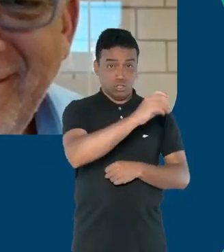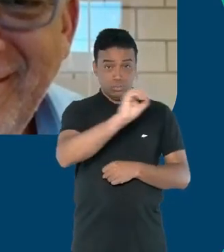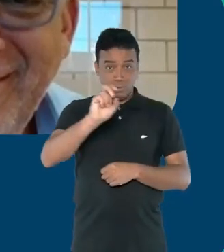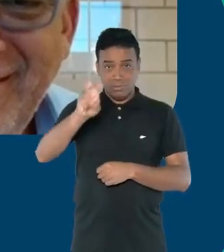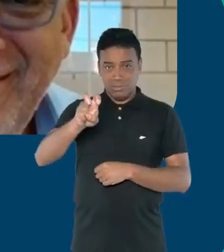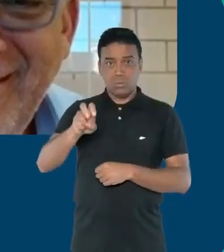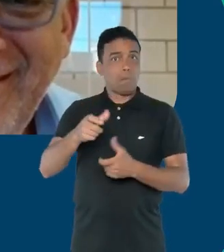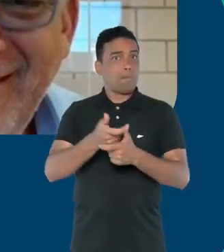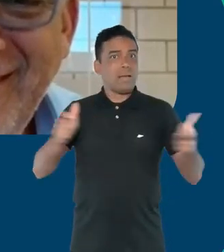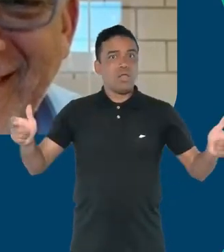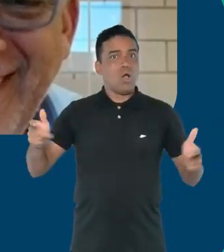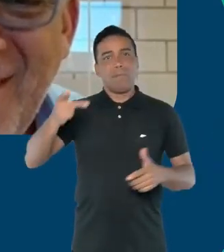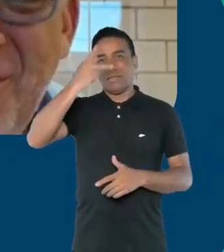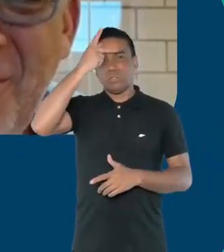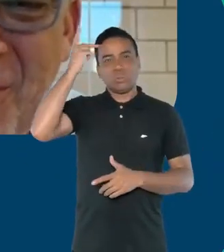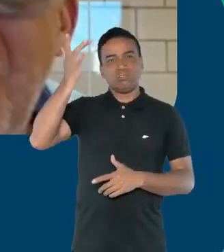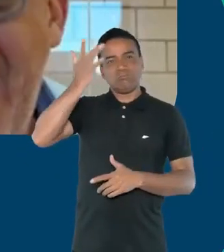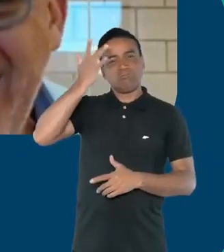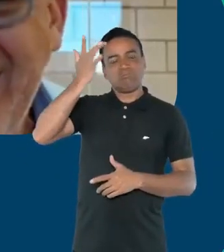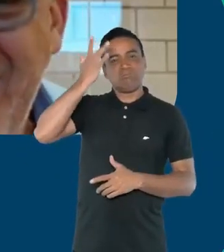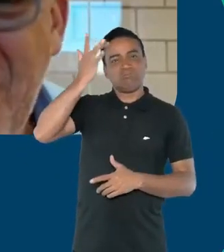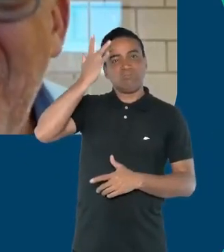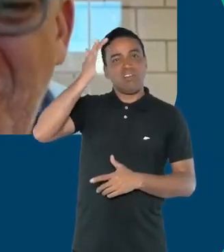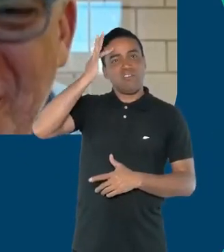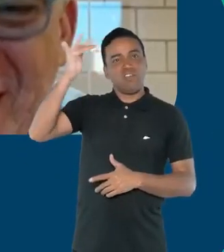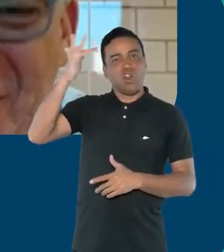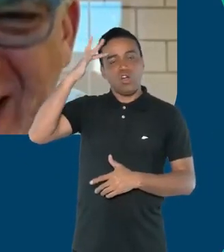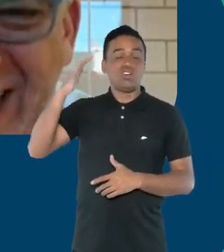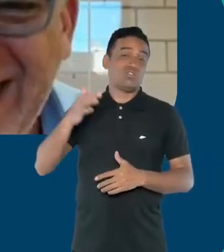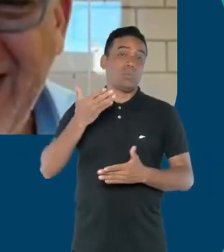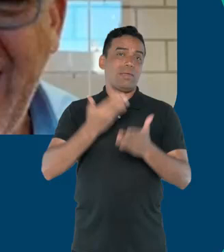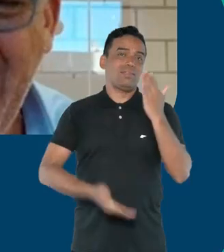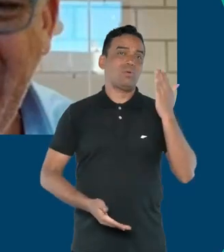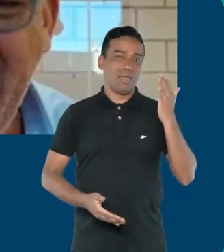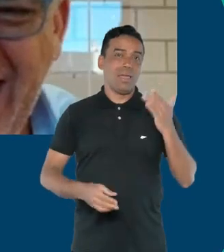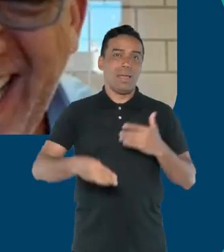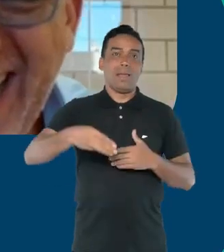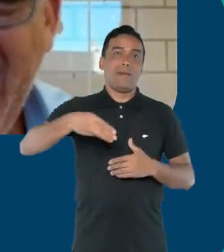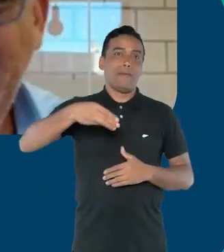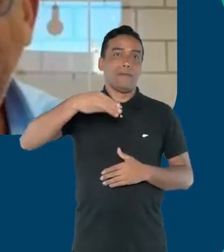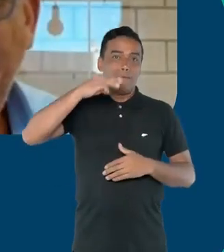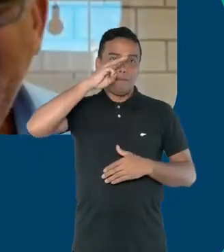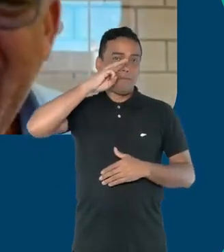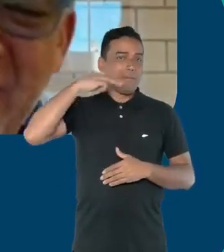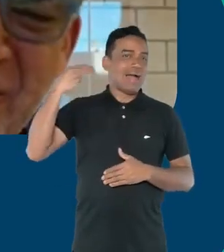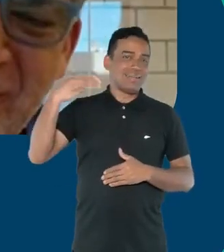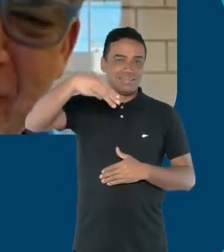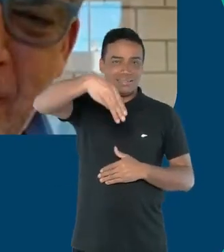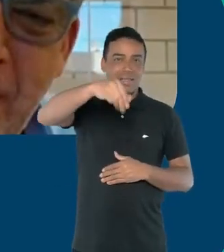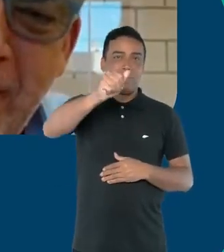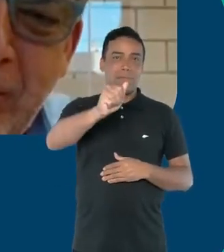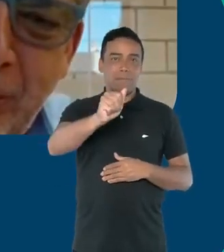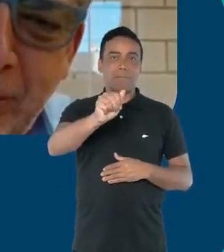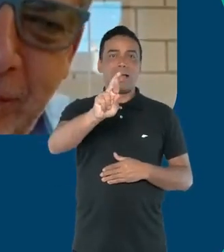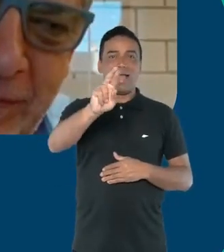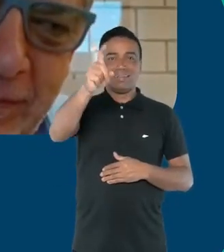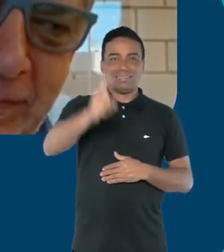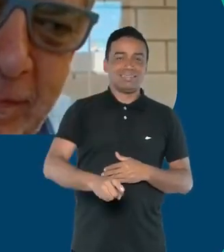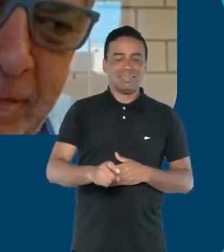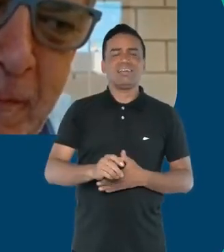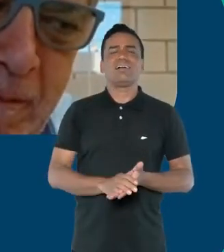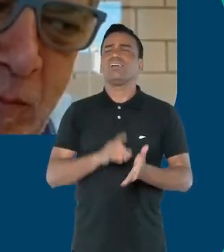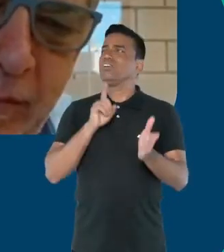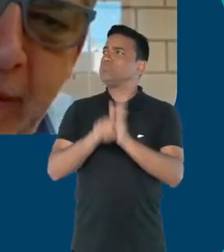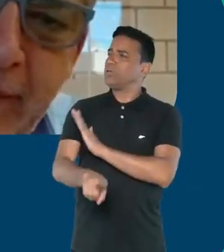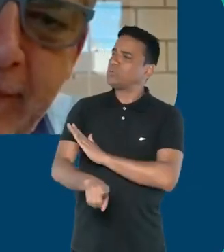da história, perdendo apenas para o Karl Marx. O Marx, né? Para o bom e velho Marx. Exatamente. E aí eu queria te perguntar assim, qual